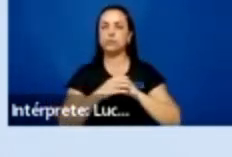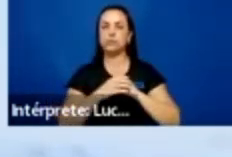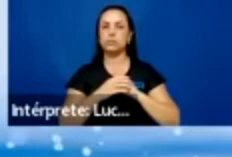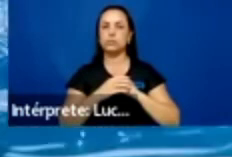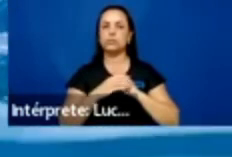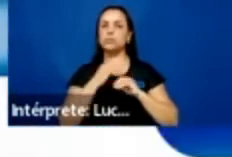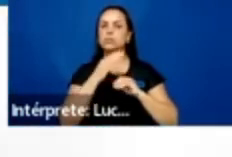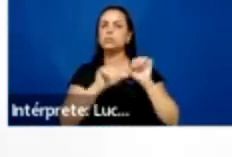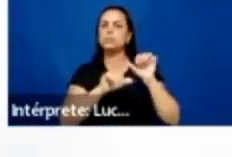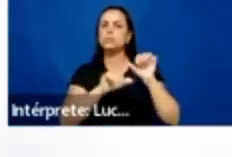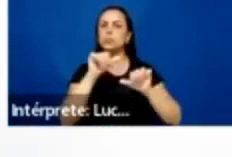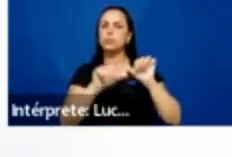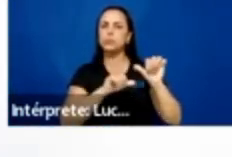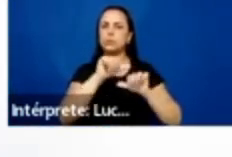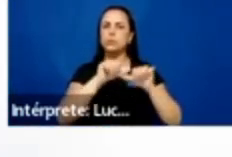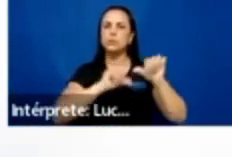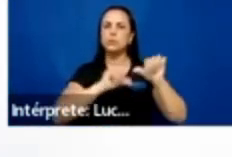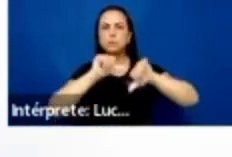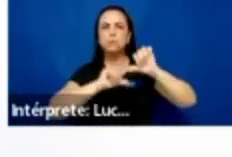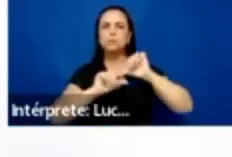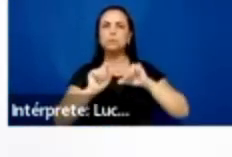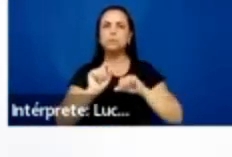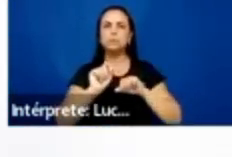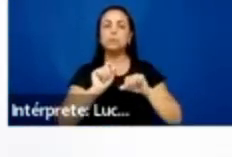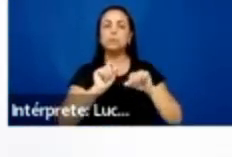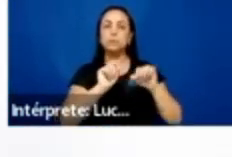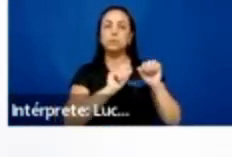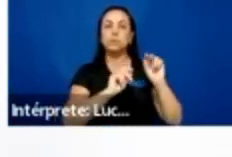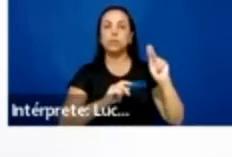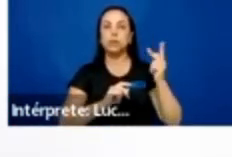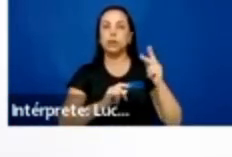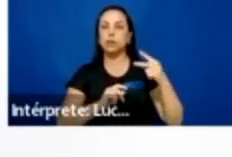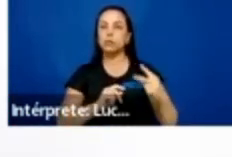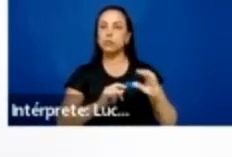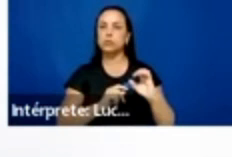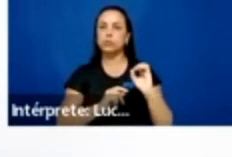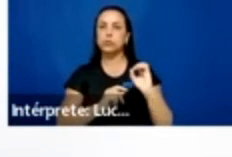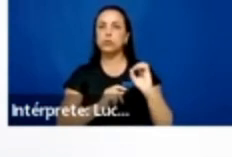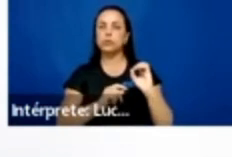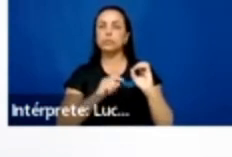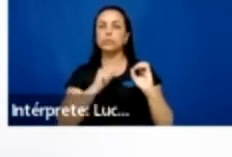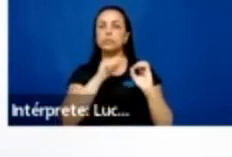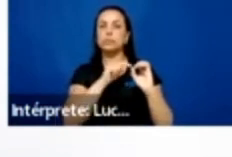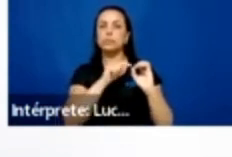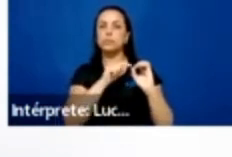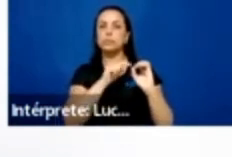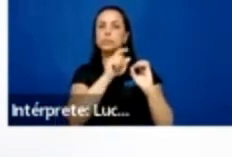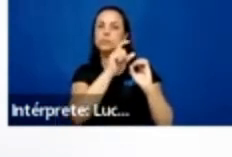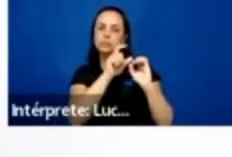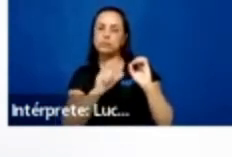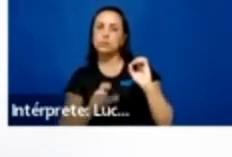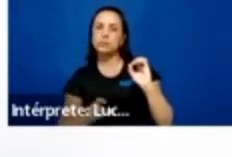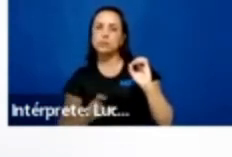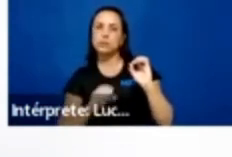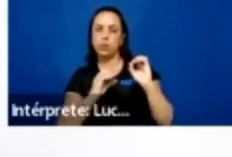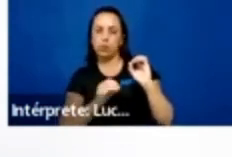acontece agora. A água, ela chama água mineral por quê? Por que ela chama água